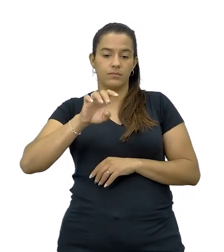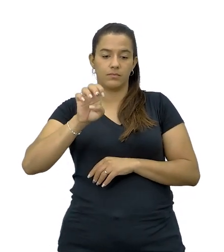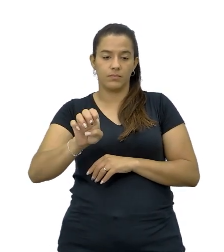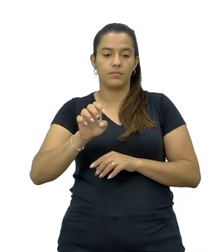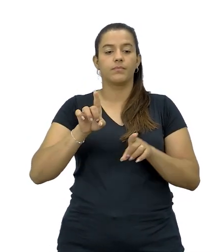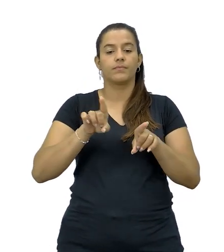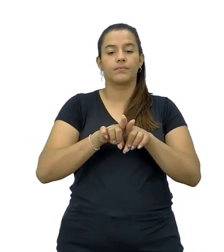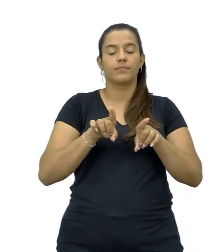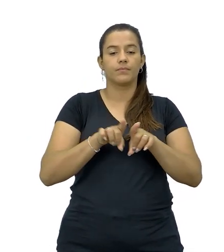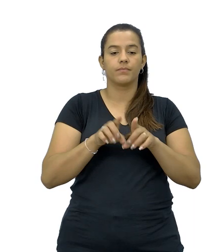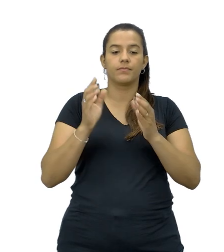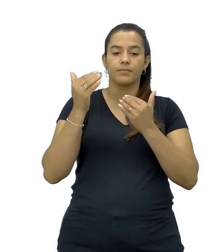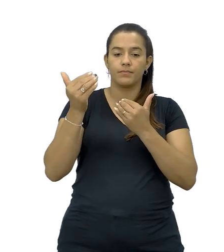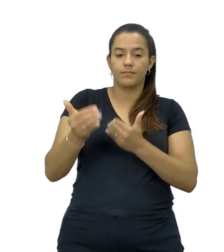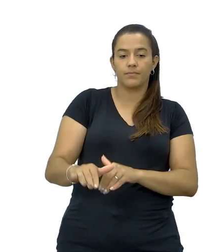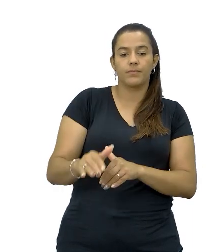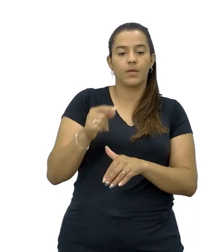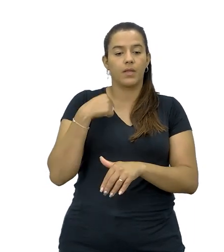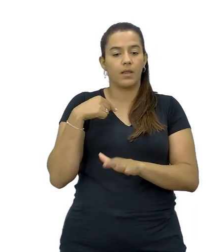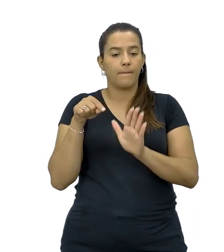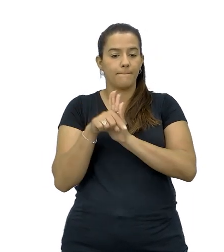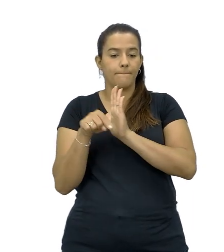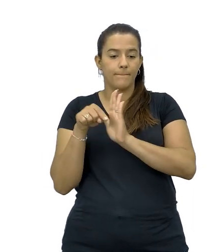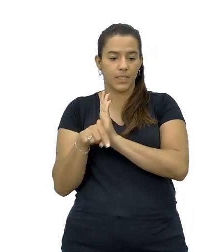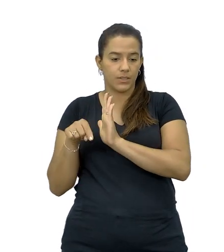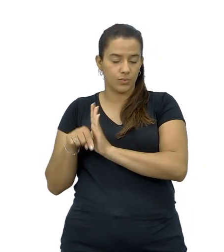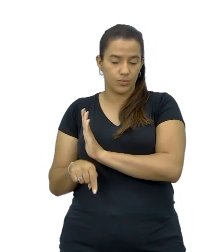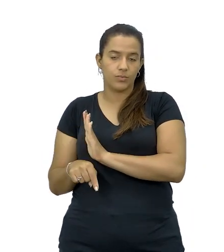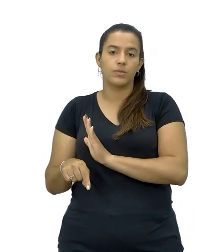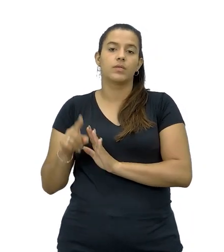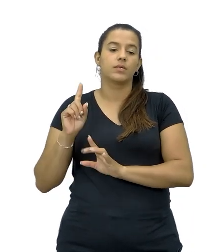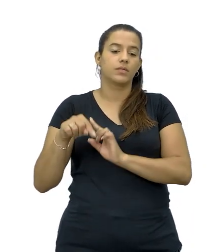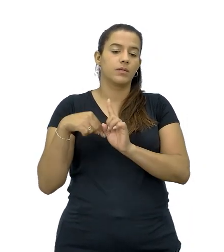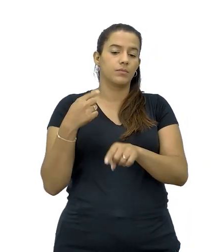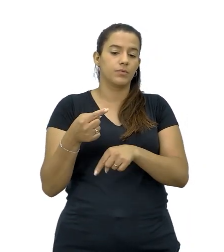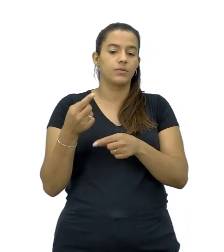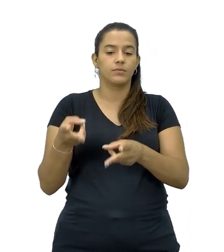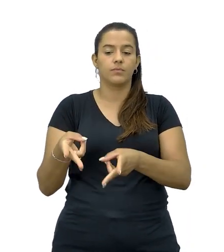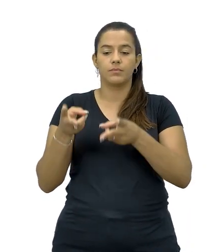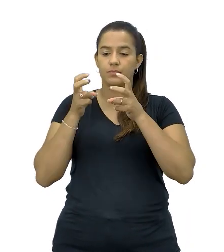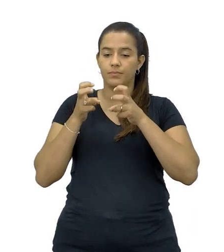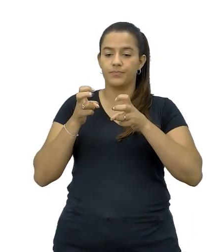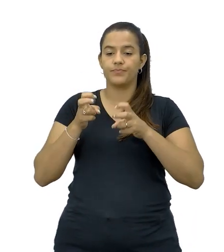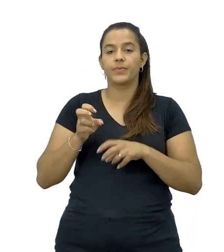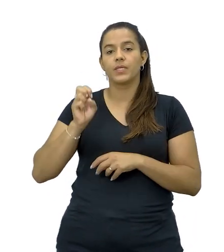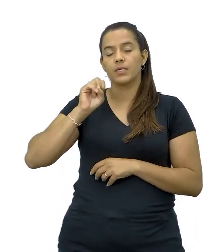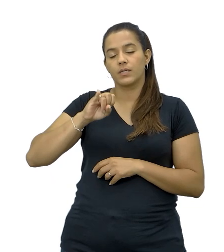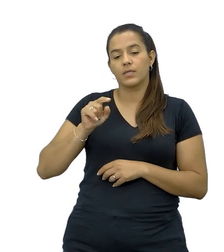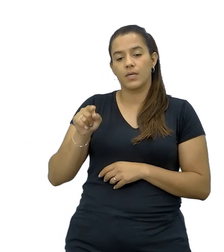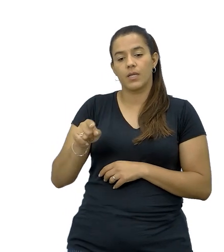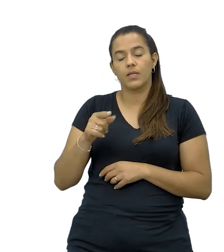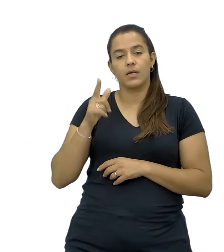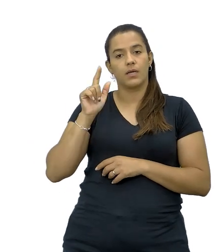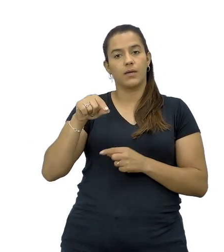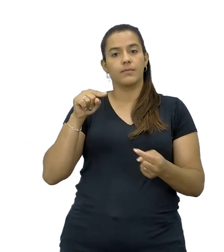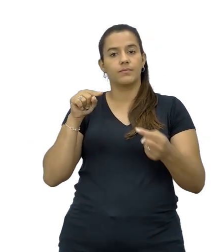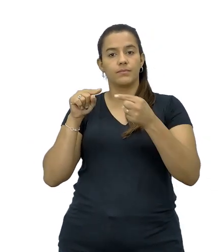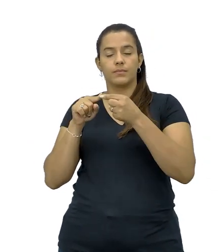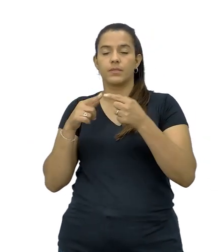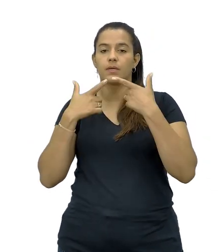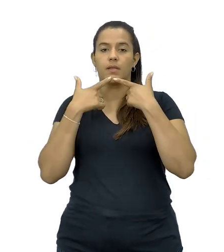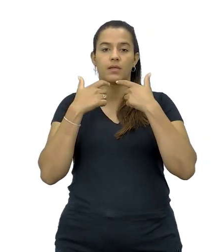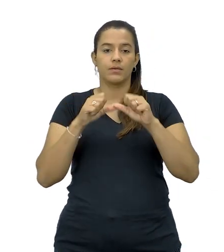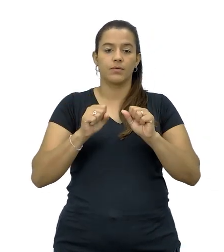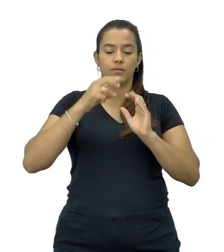prova, né, nas questões daquela ADE, e vou perceber, antes eu vi que ela é uma prática de linguagem vinculada